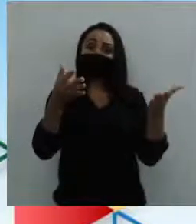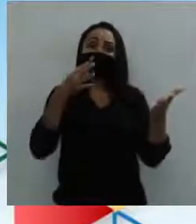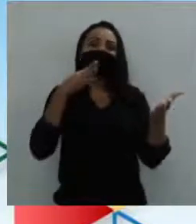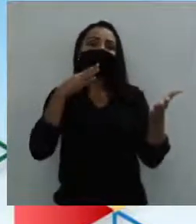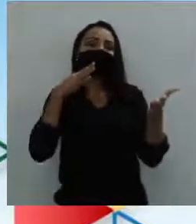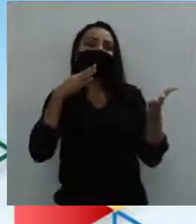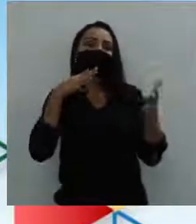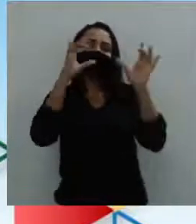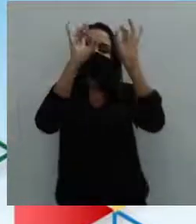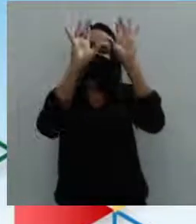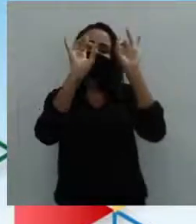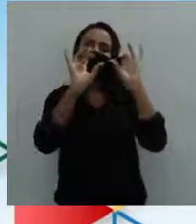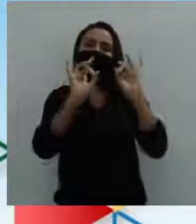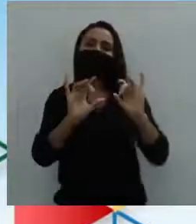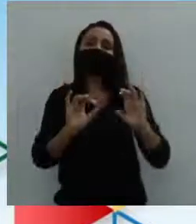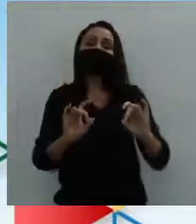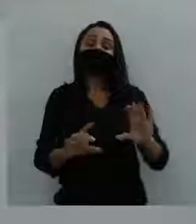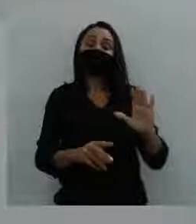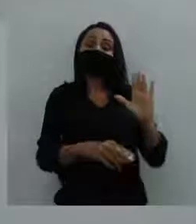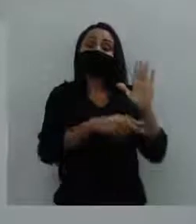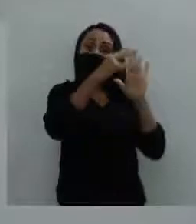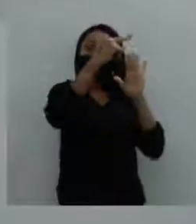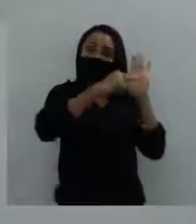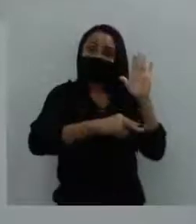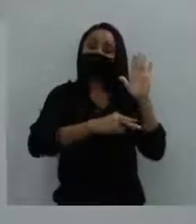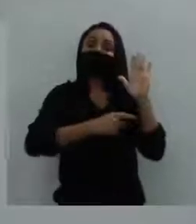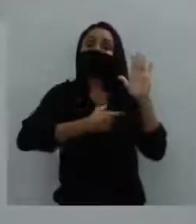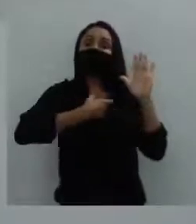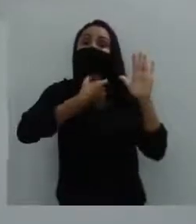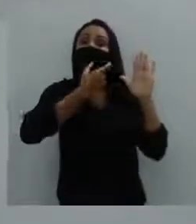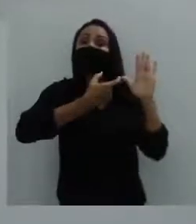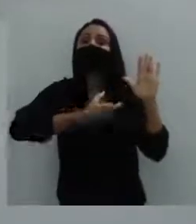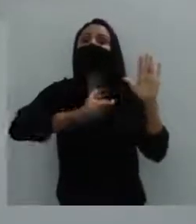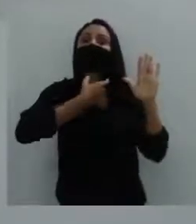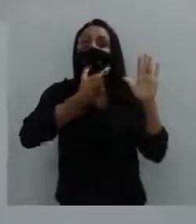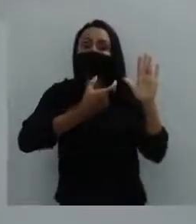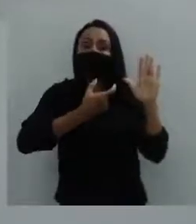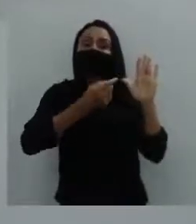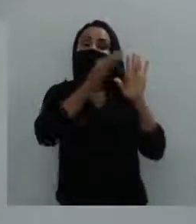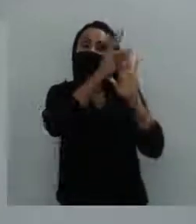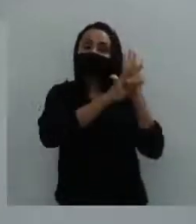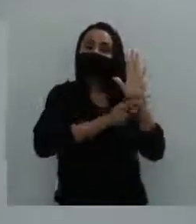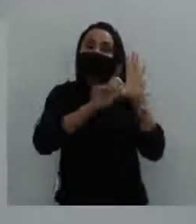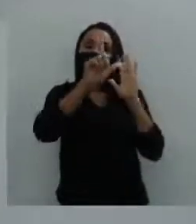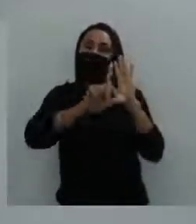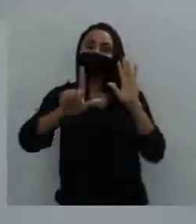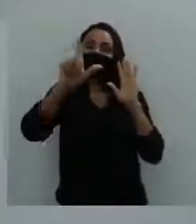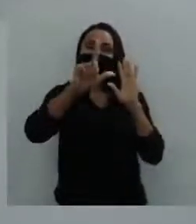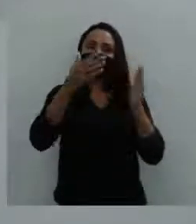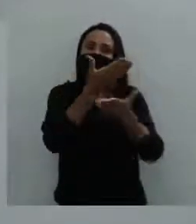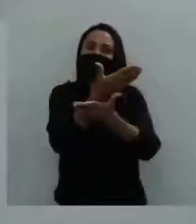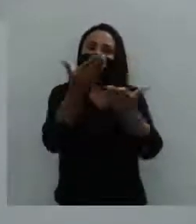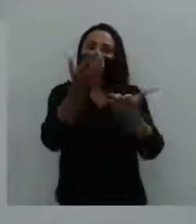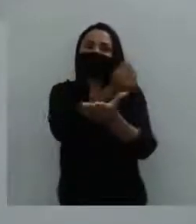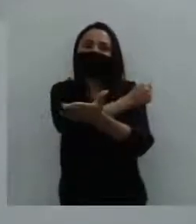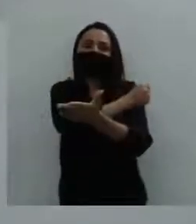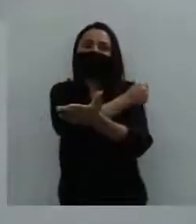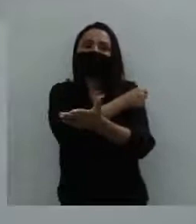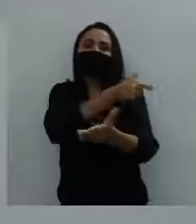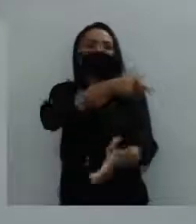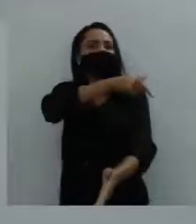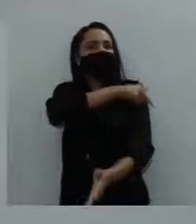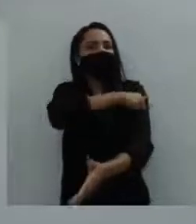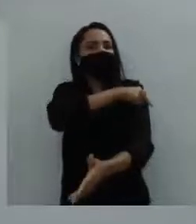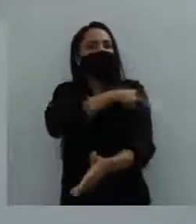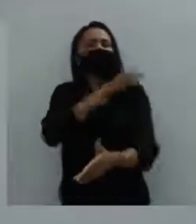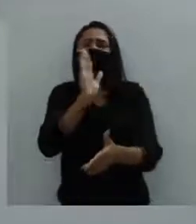em especial a leitura, voz alta, textos literários. Vocês, estudantes do sétimo ano,